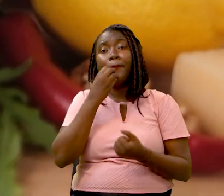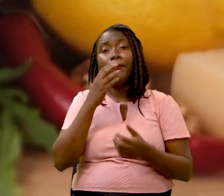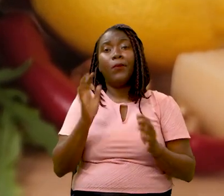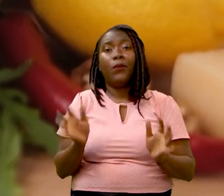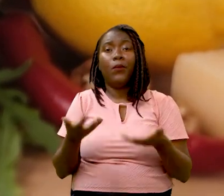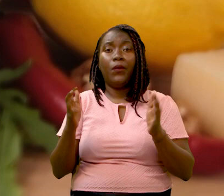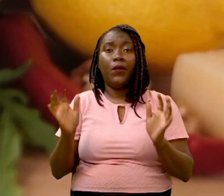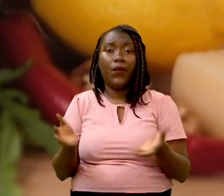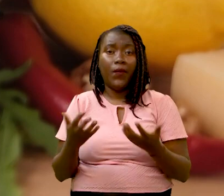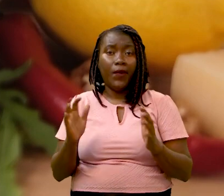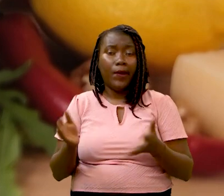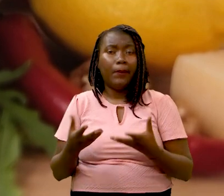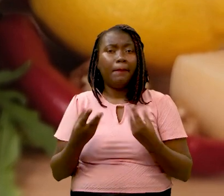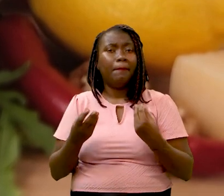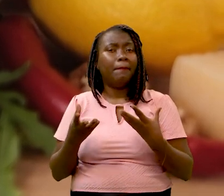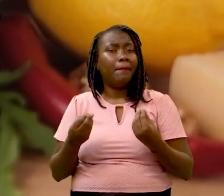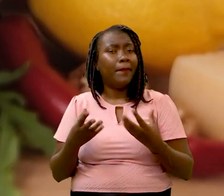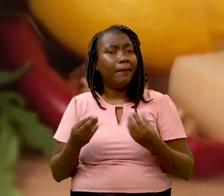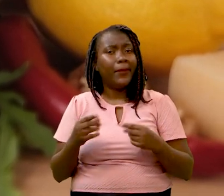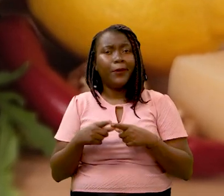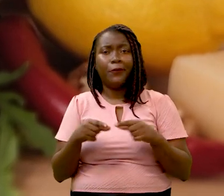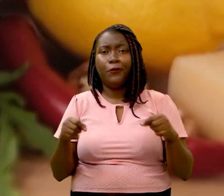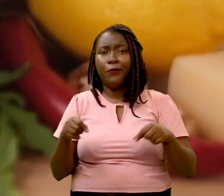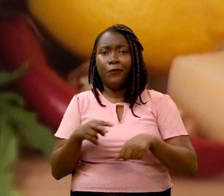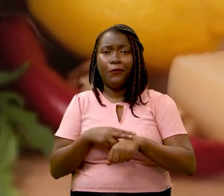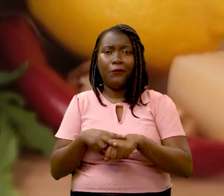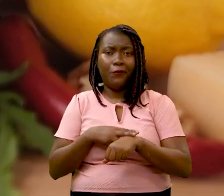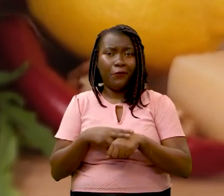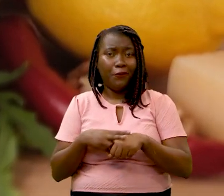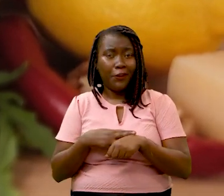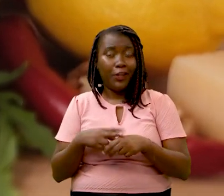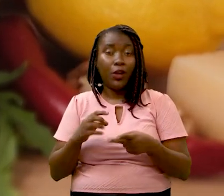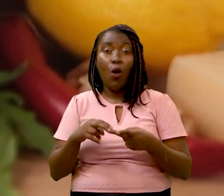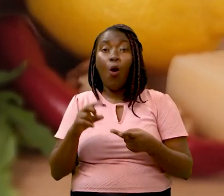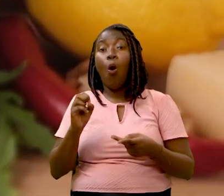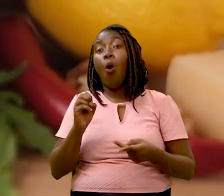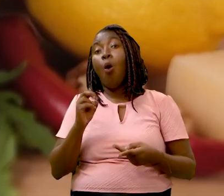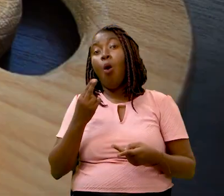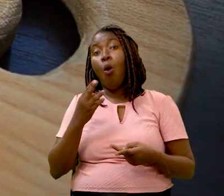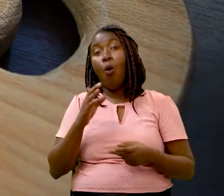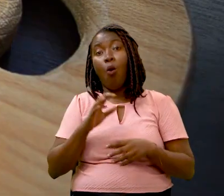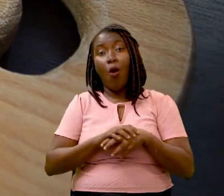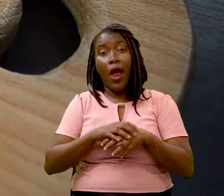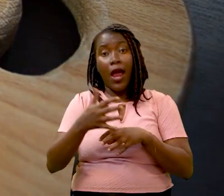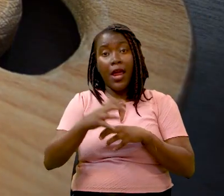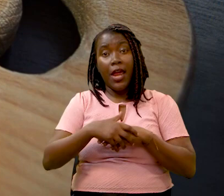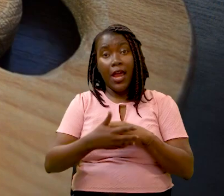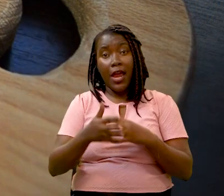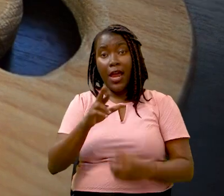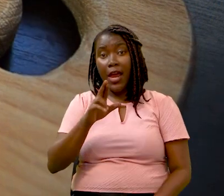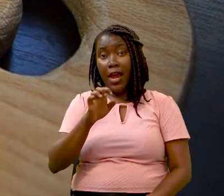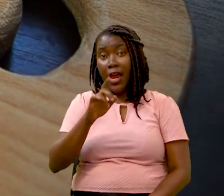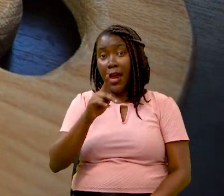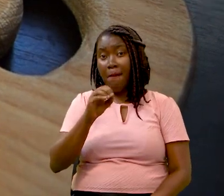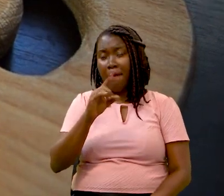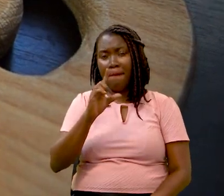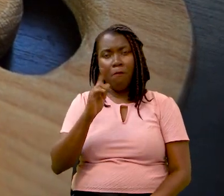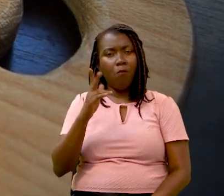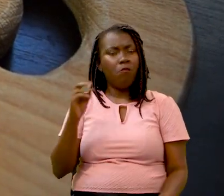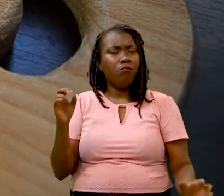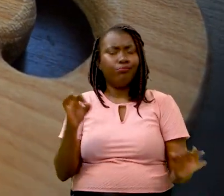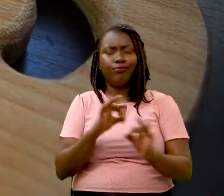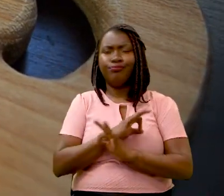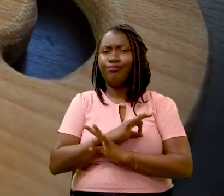salada. Então, uma salada com bastante folhas verdes ou com repolho. O repolho é sensacional porque